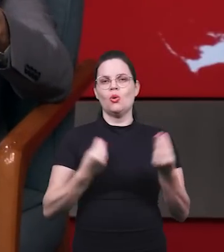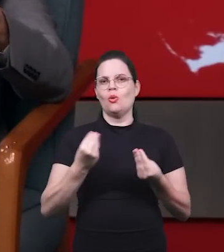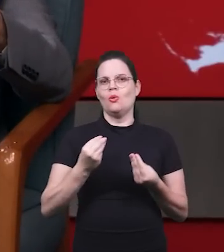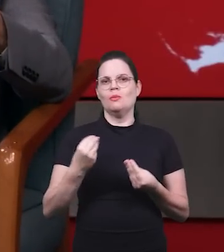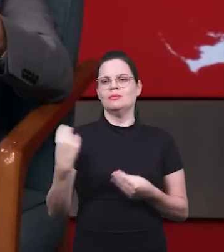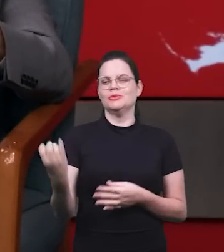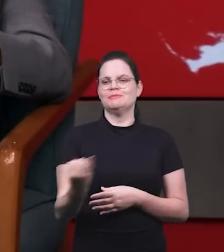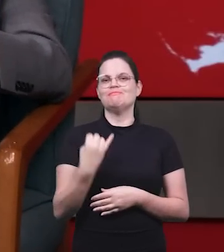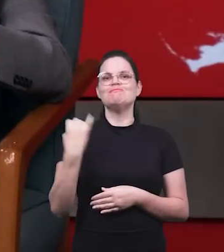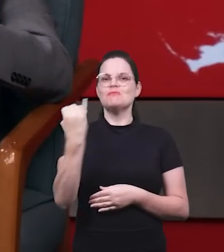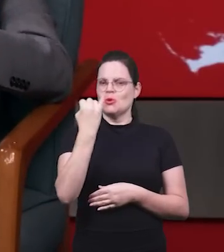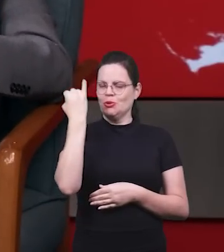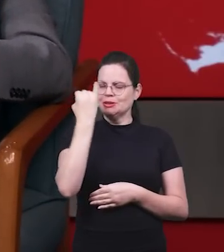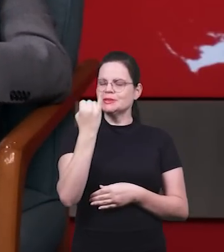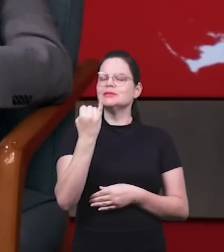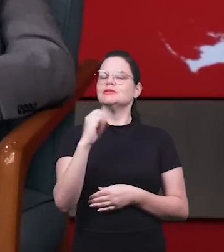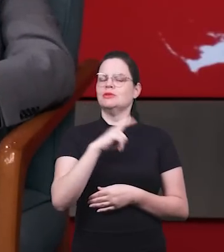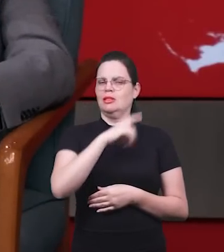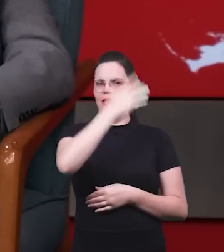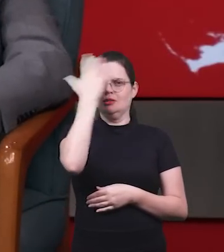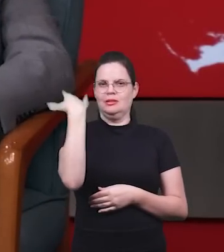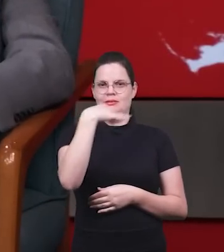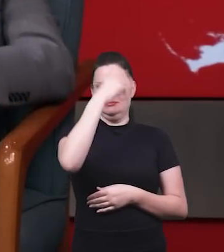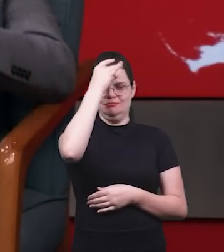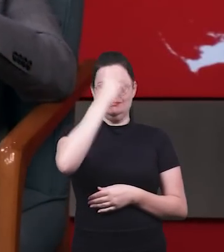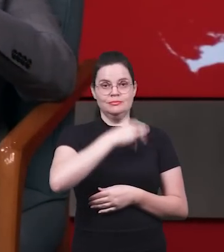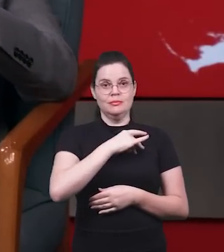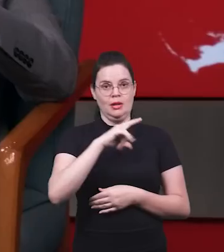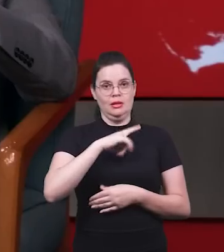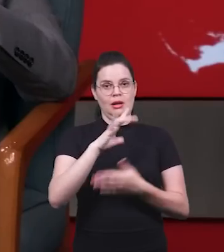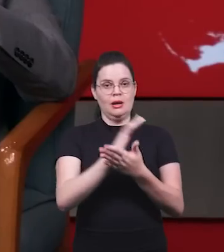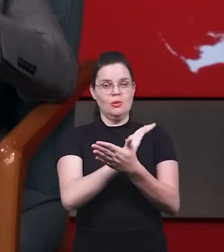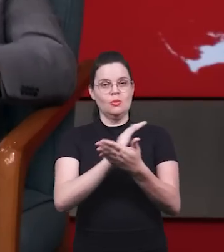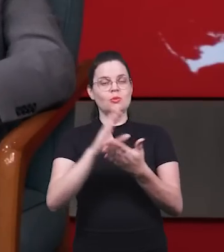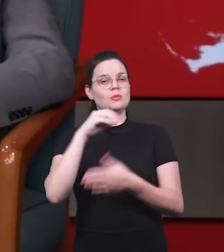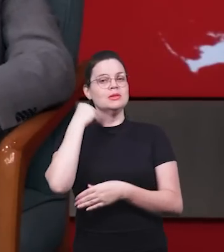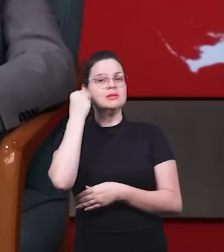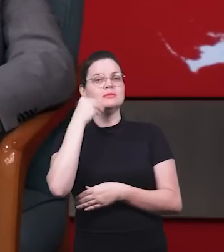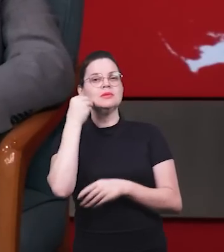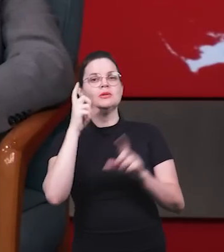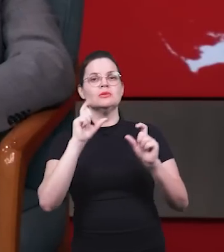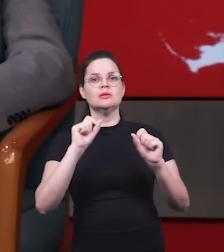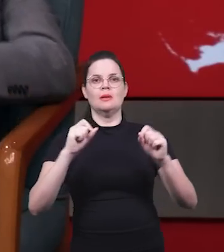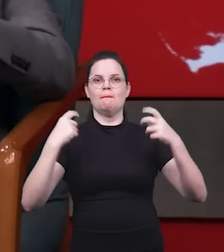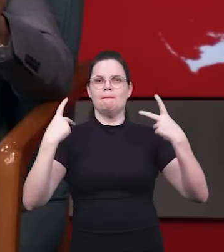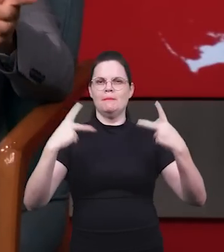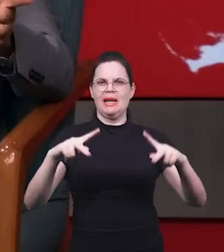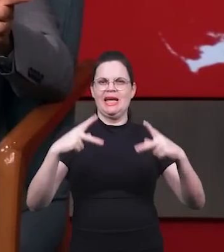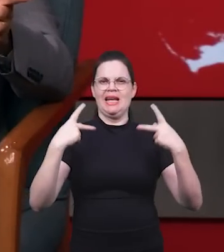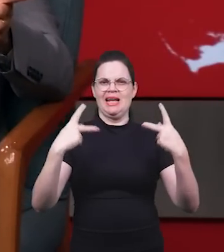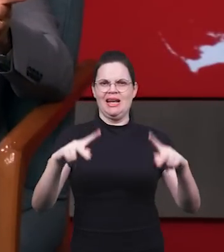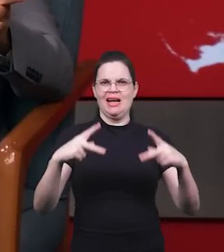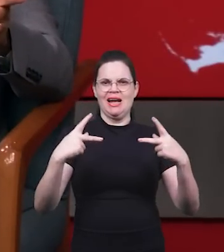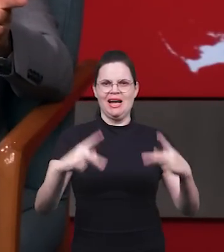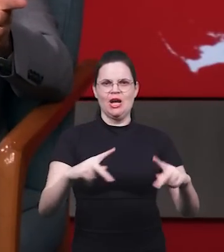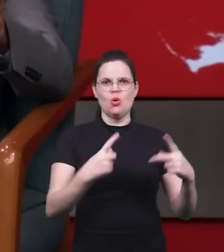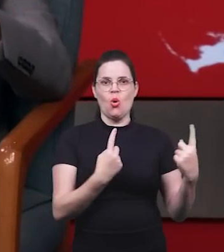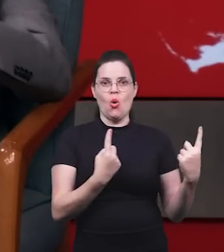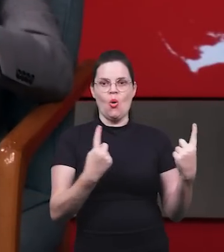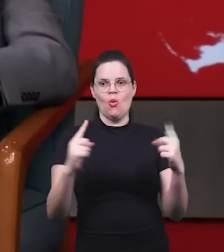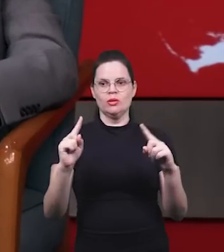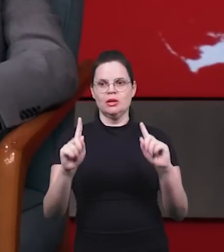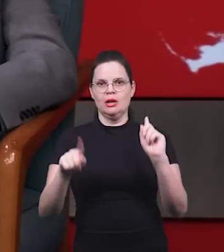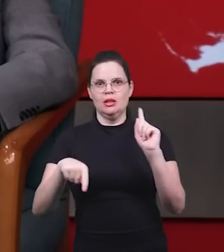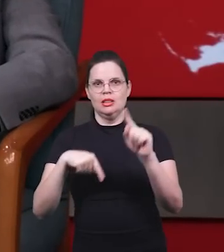a importância do batismo com o Espírito Santo. Experiência de alguns que pregaram contra